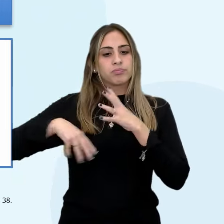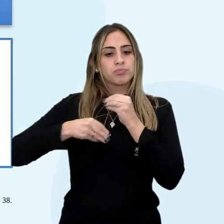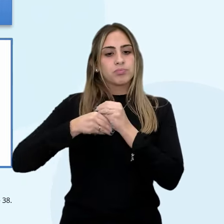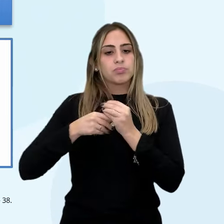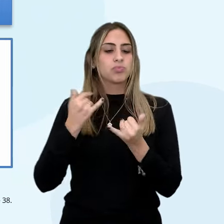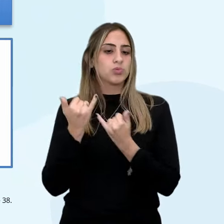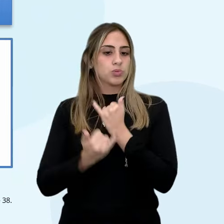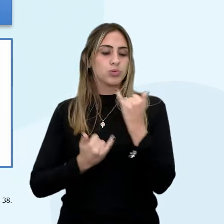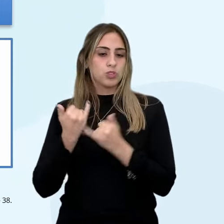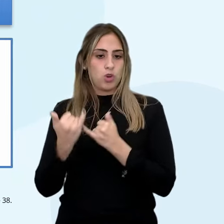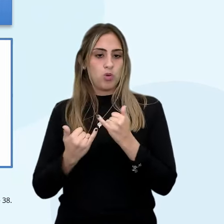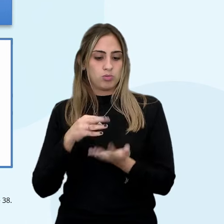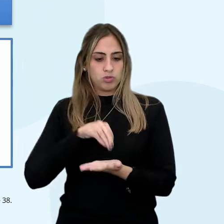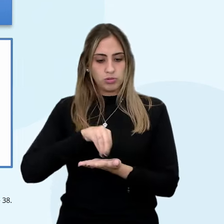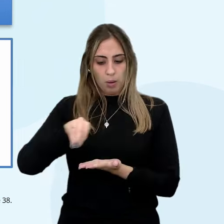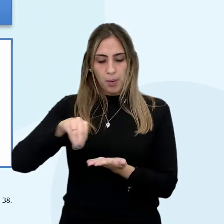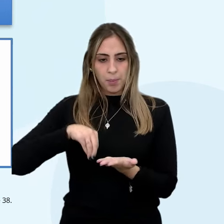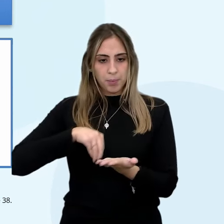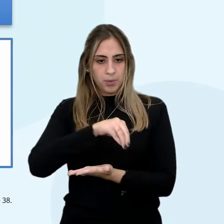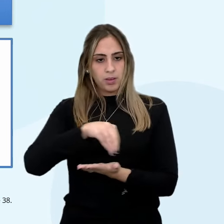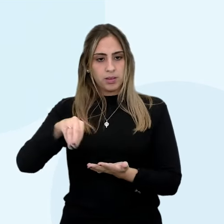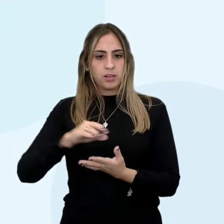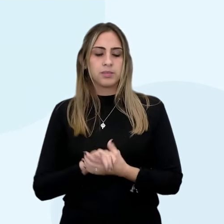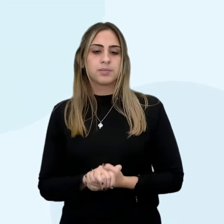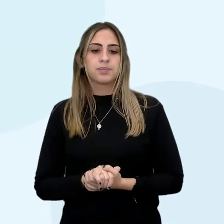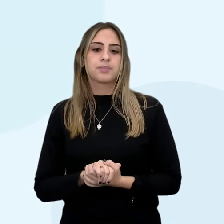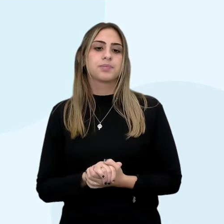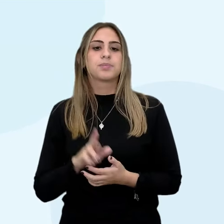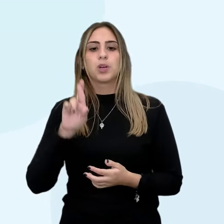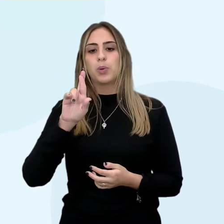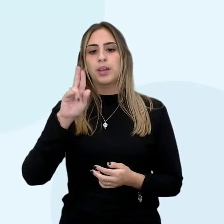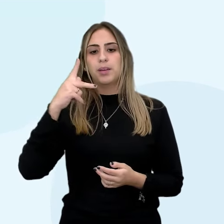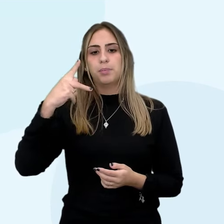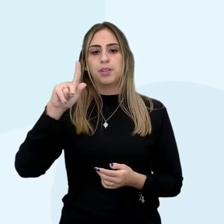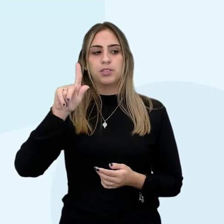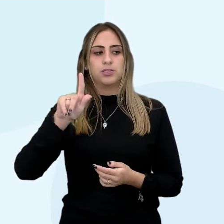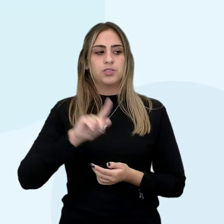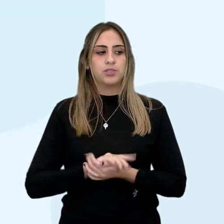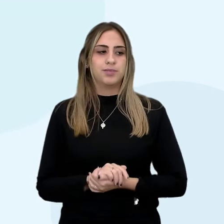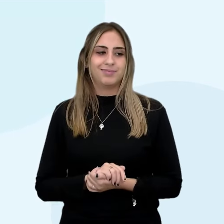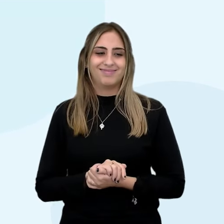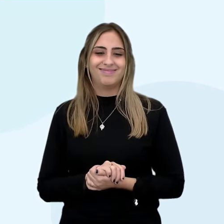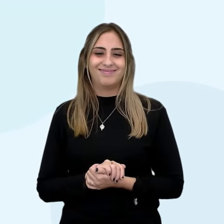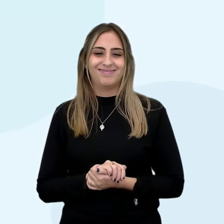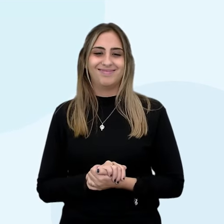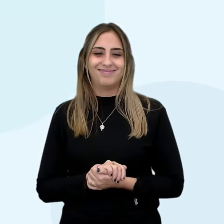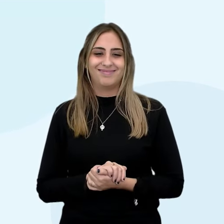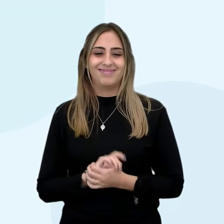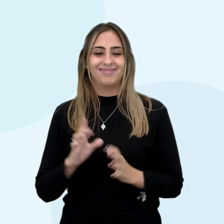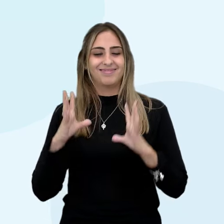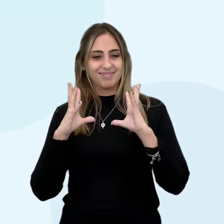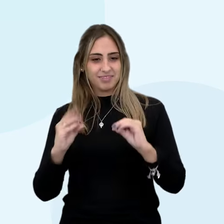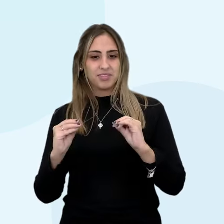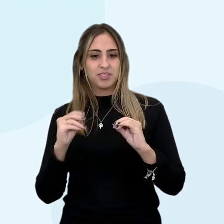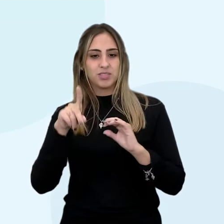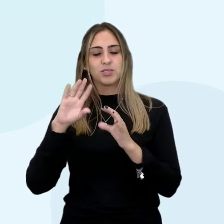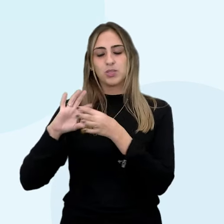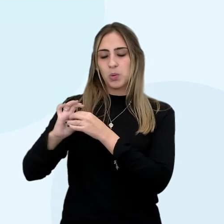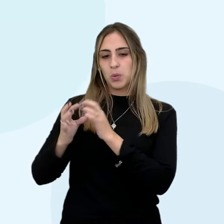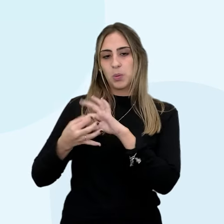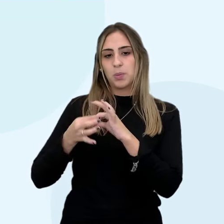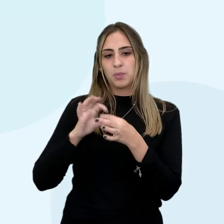dos jogos de tabuleiro ao RPG e aqui o nosso quadro integrador com todos os